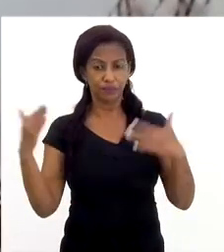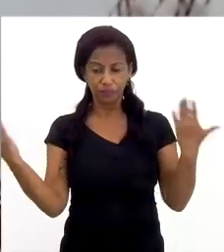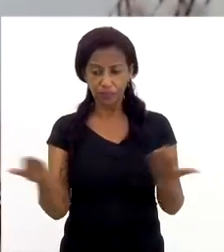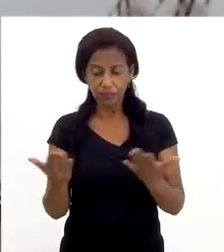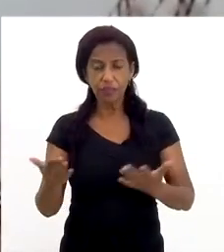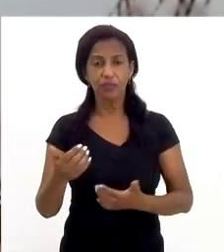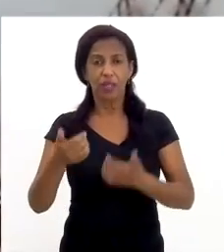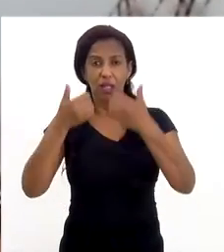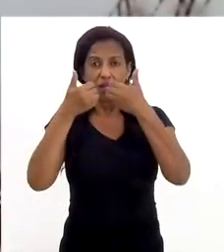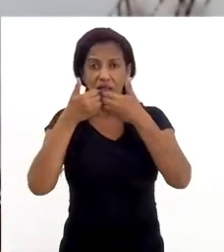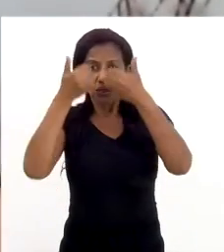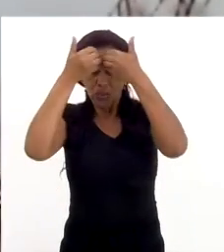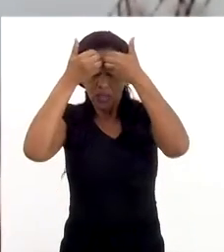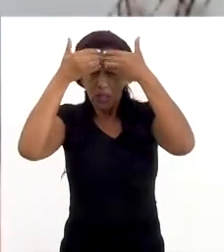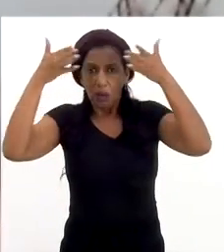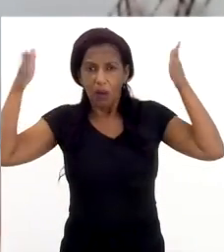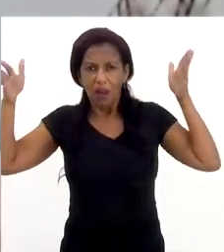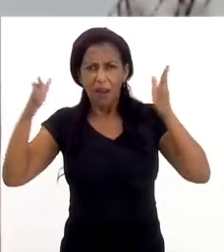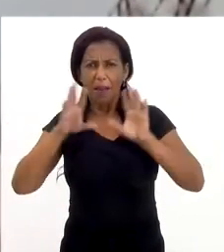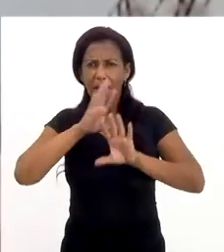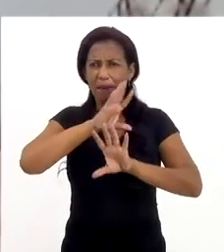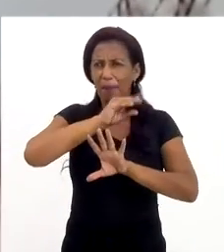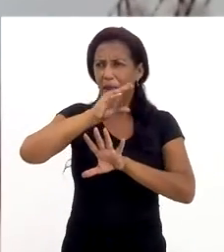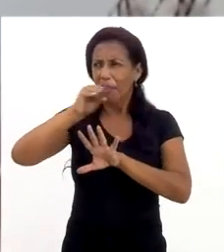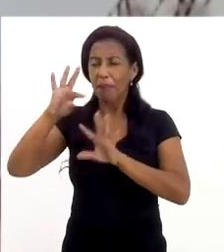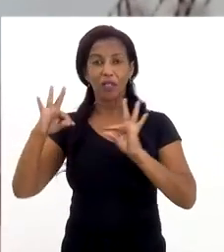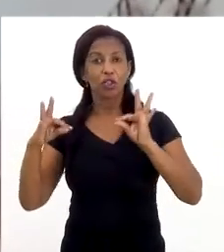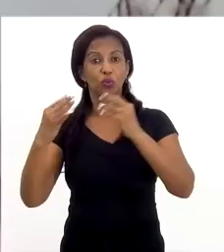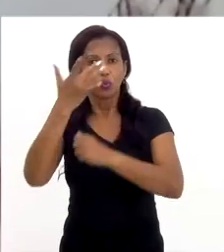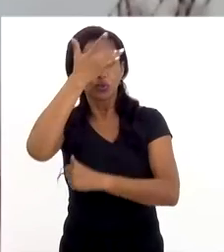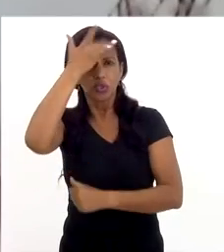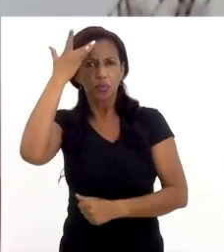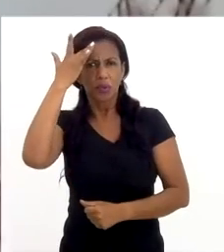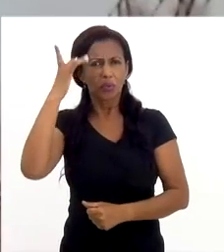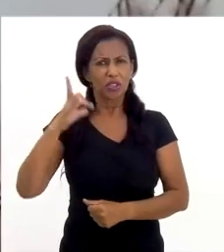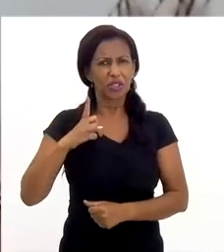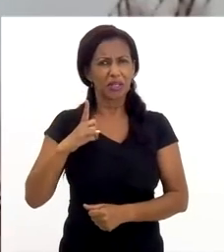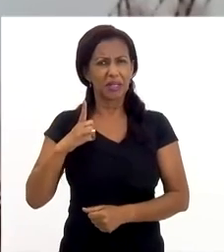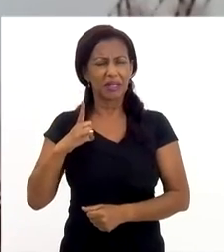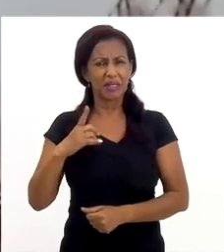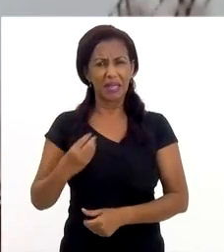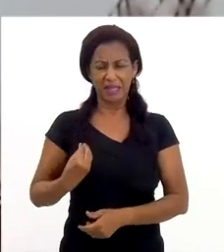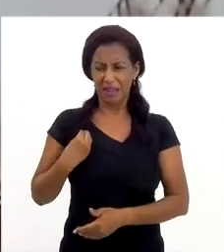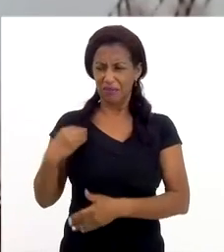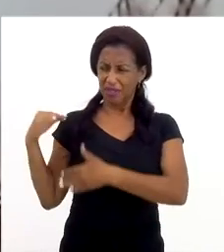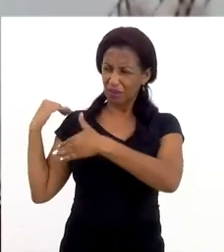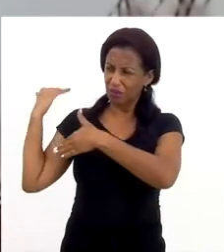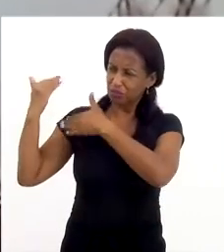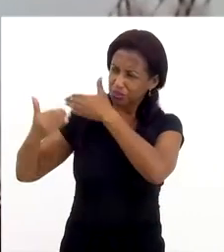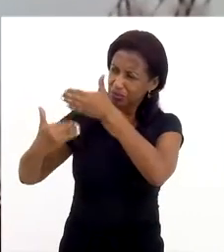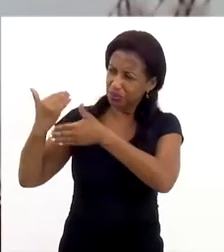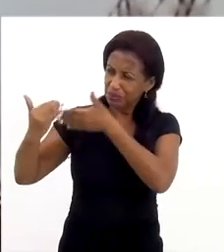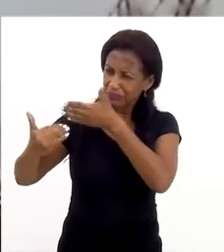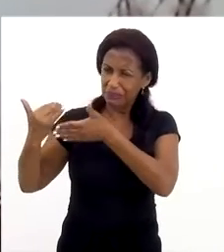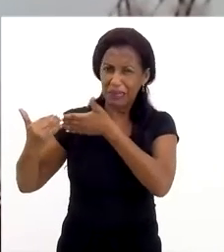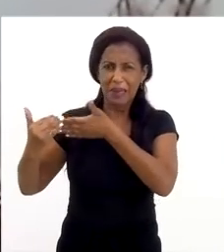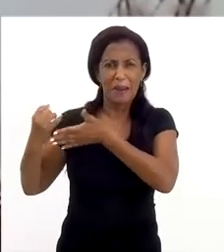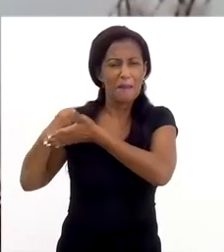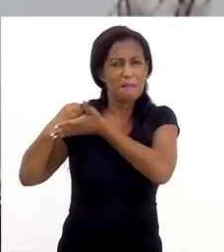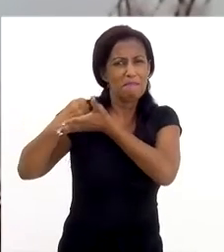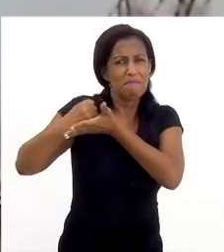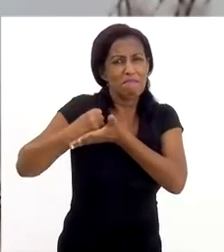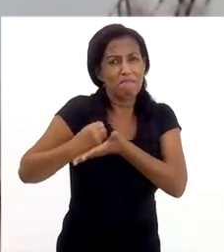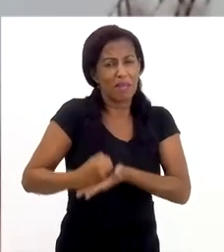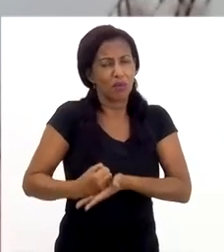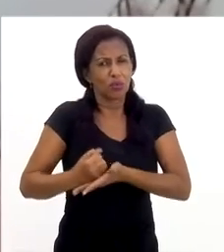história Hoje nós estamos conseguindo abrir a boca de mu as pessoas que carregam nas suas histórias